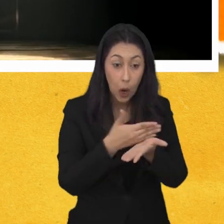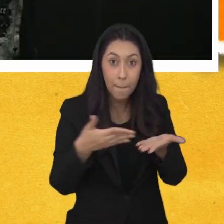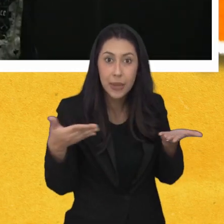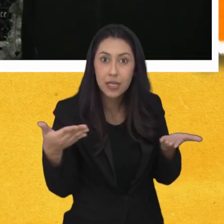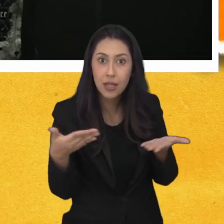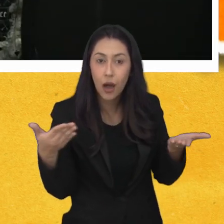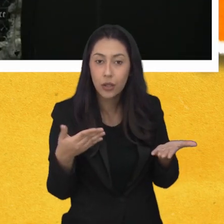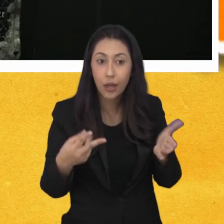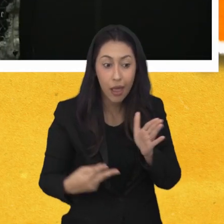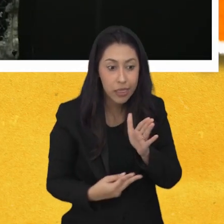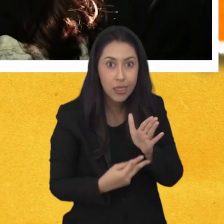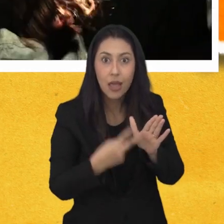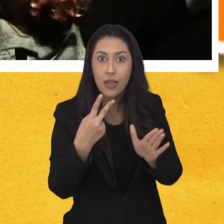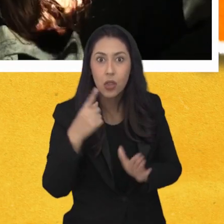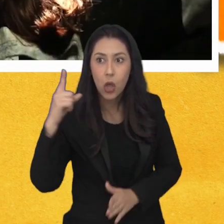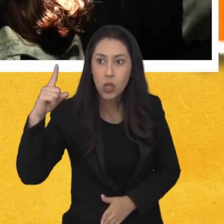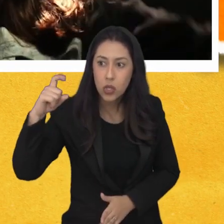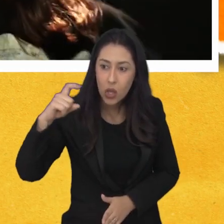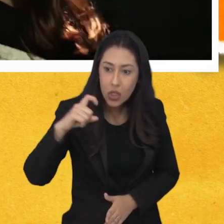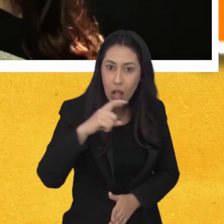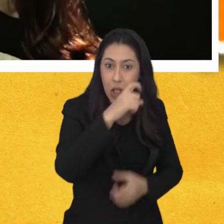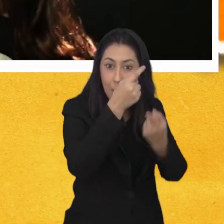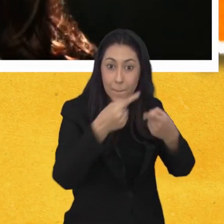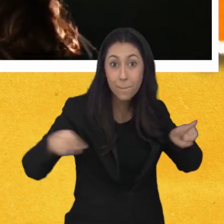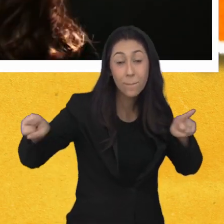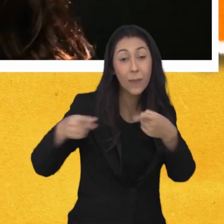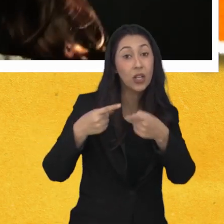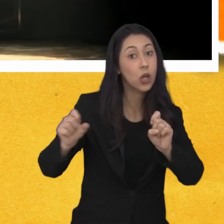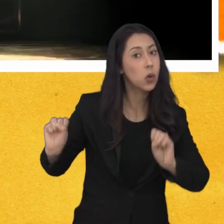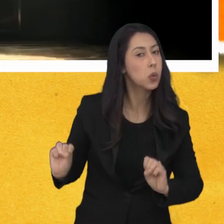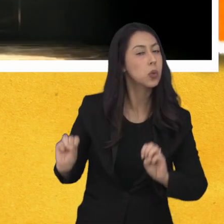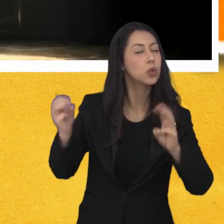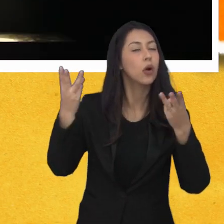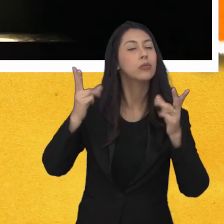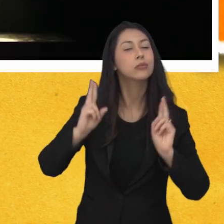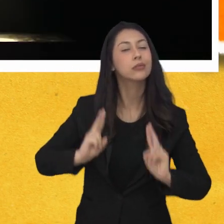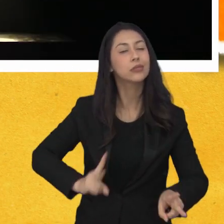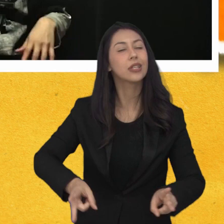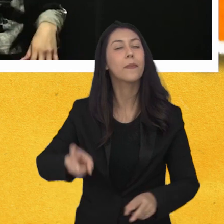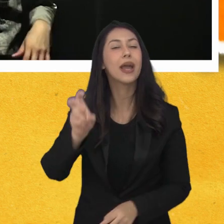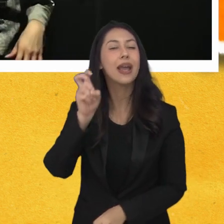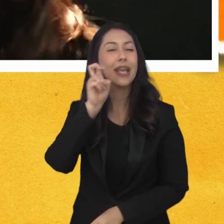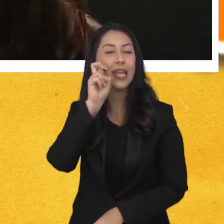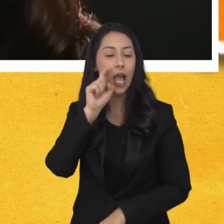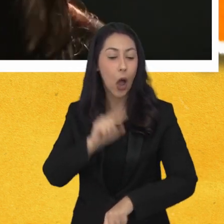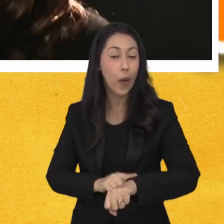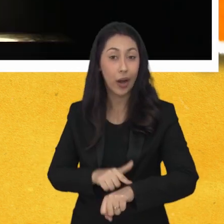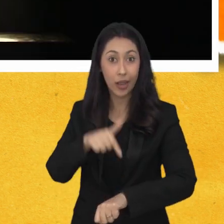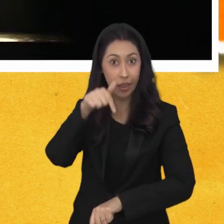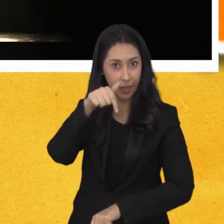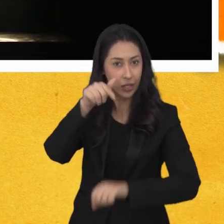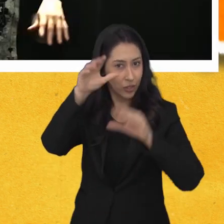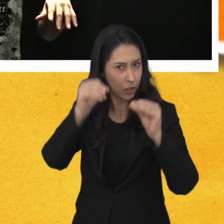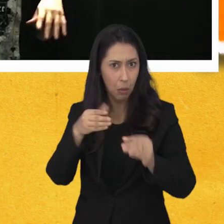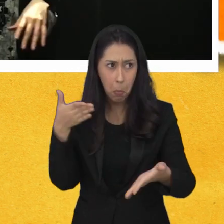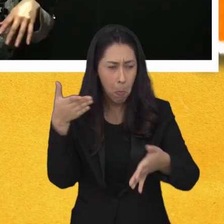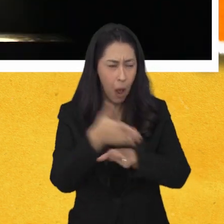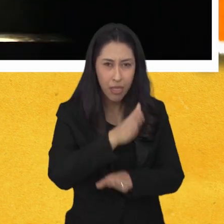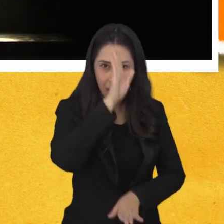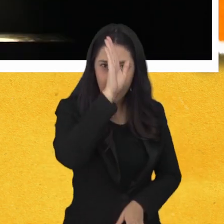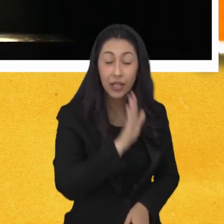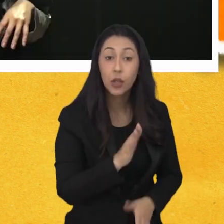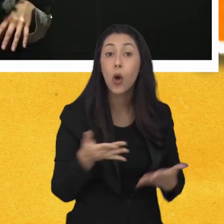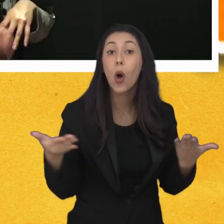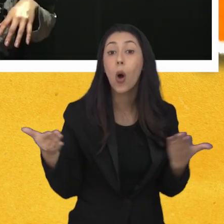Começa hoje a segunda edição do Colinas Music. Os shows acontecem sempre às quintas, a partir das 7 da noite, com entrada